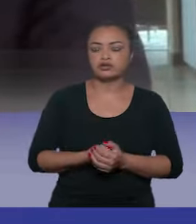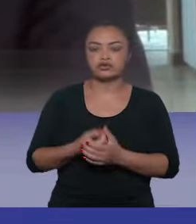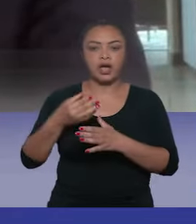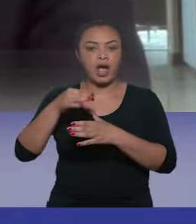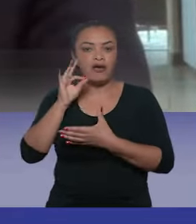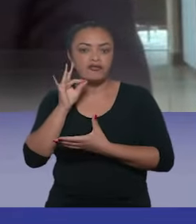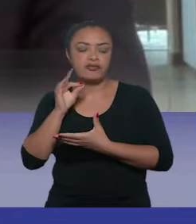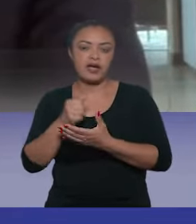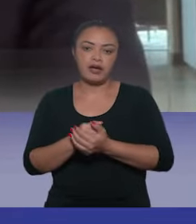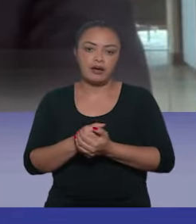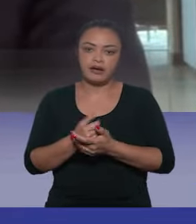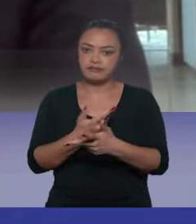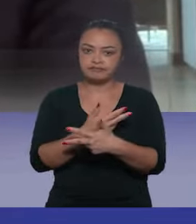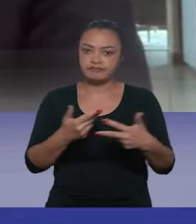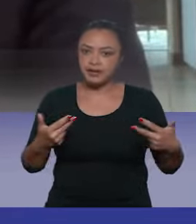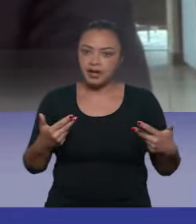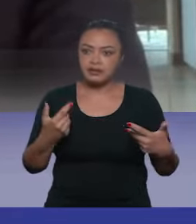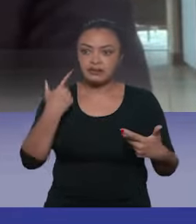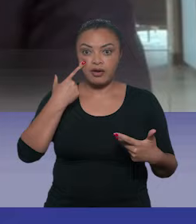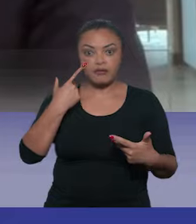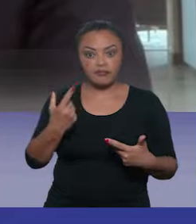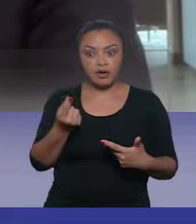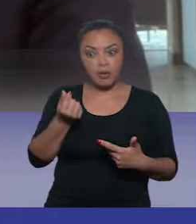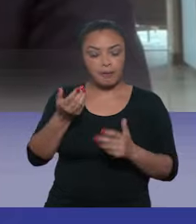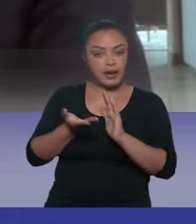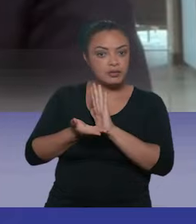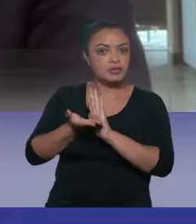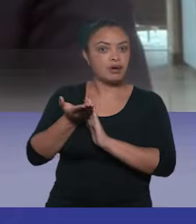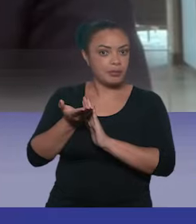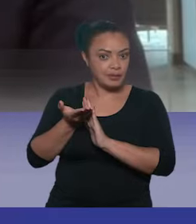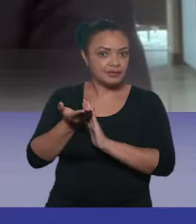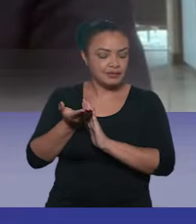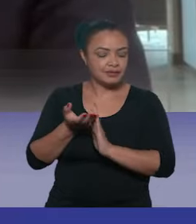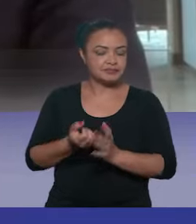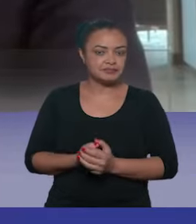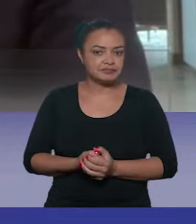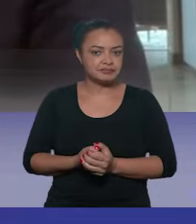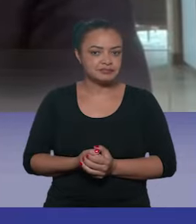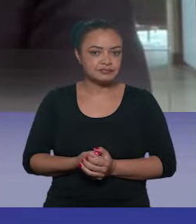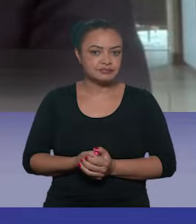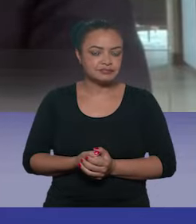restaurante, café, o Starbucks, etc., mudando de preço, acho que